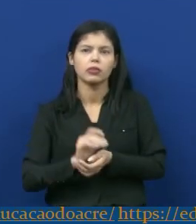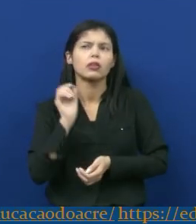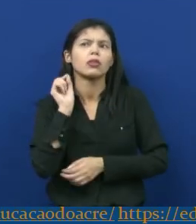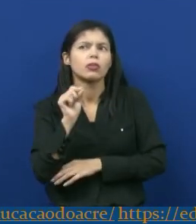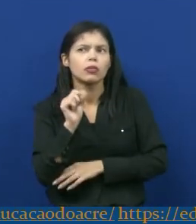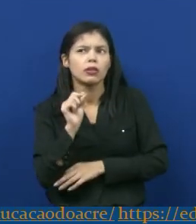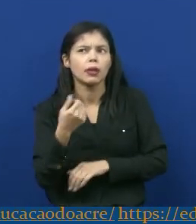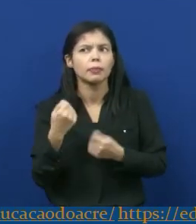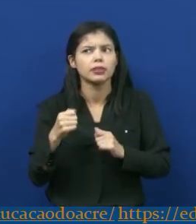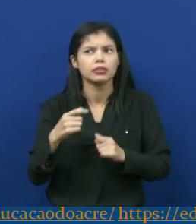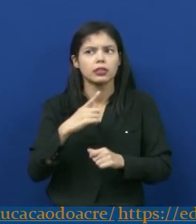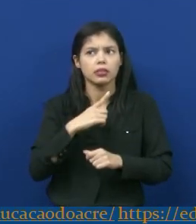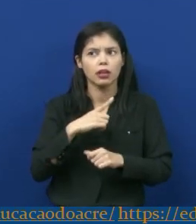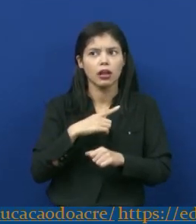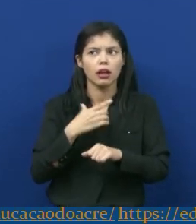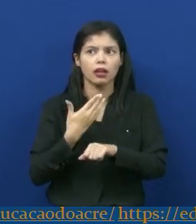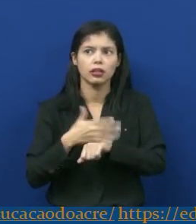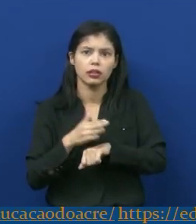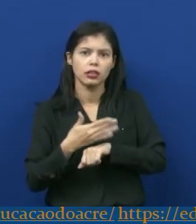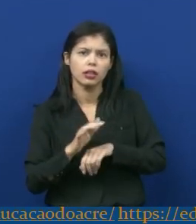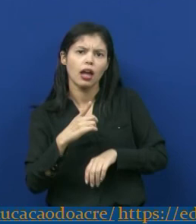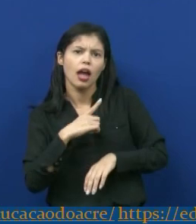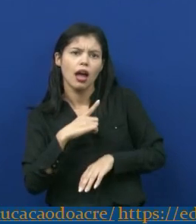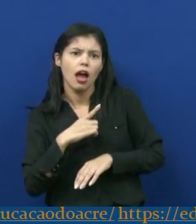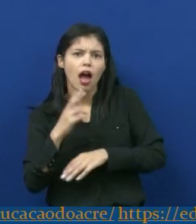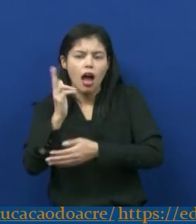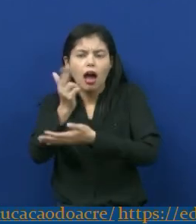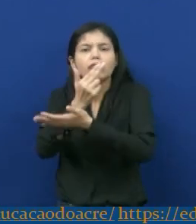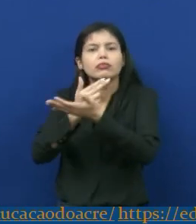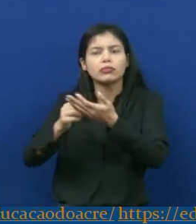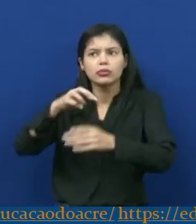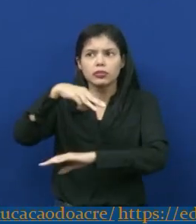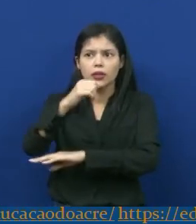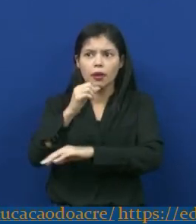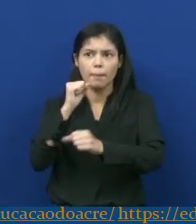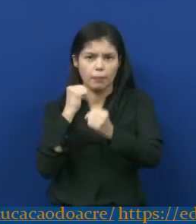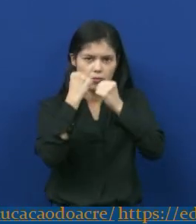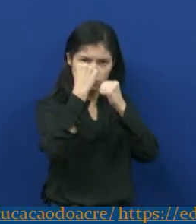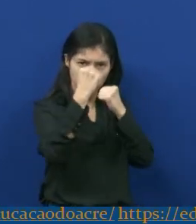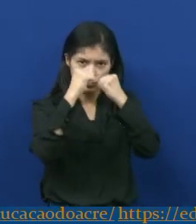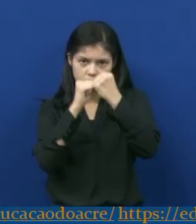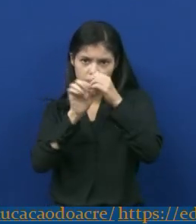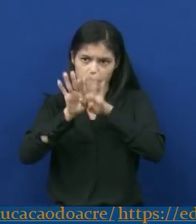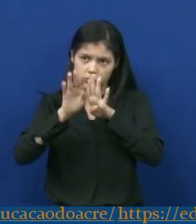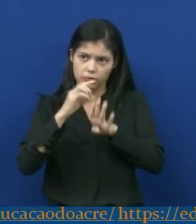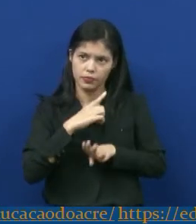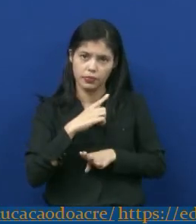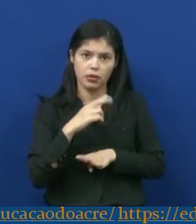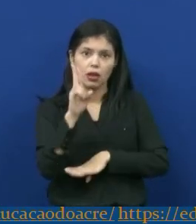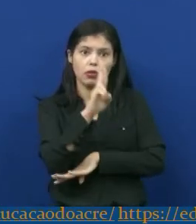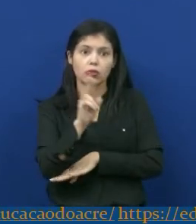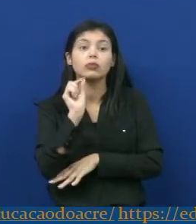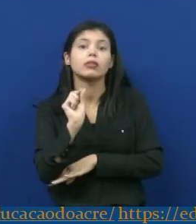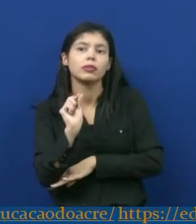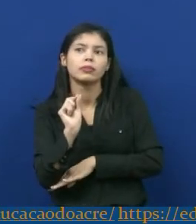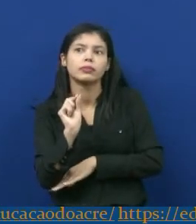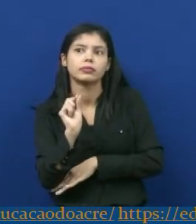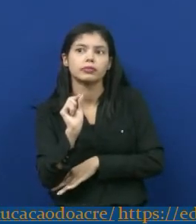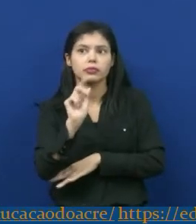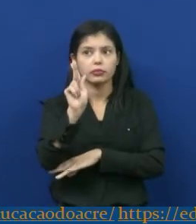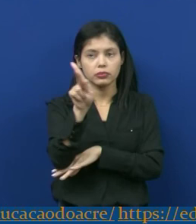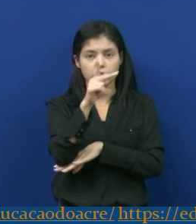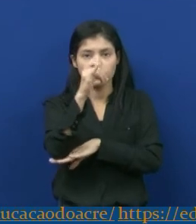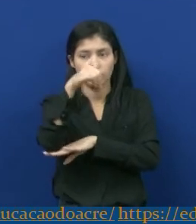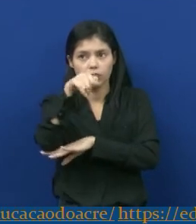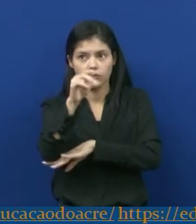Que necessita para praticar artes marciais, certo? Para explicar, eu posso utilizar as perífrases também, Hay que